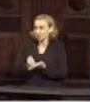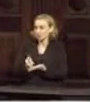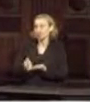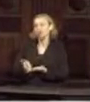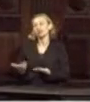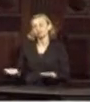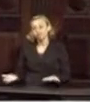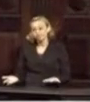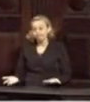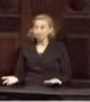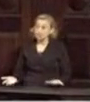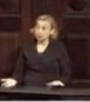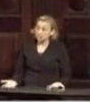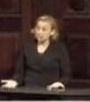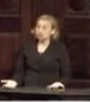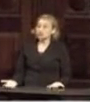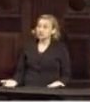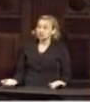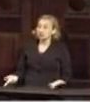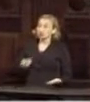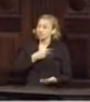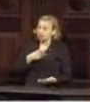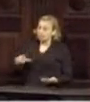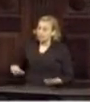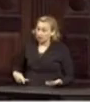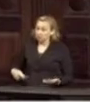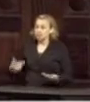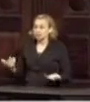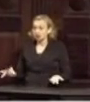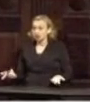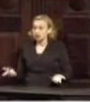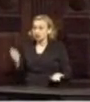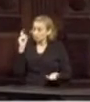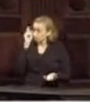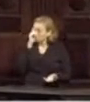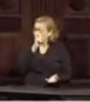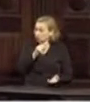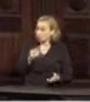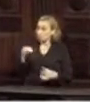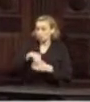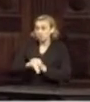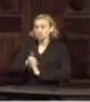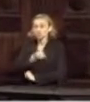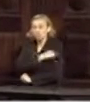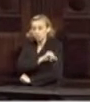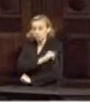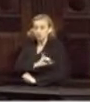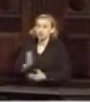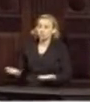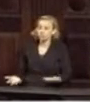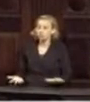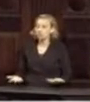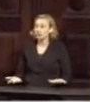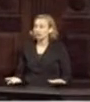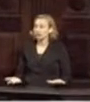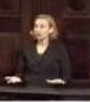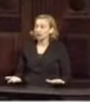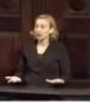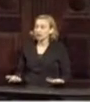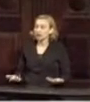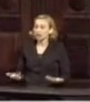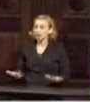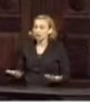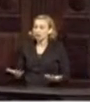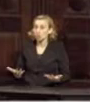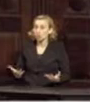senhora presidente, o que se passa no Rio de Janeiro é um escândalo, é um absurdo de